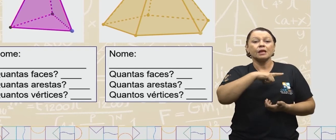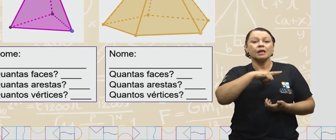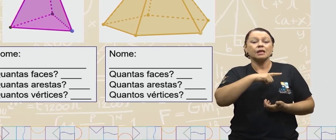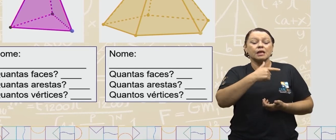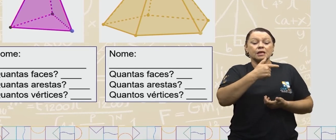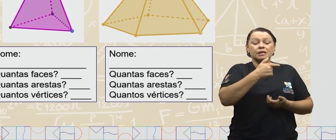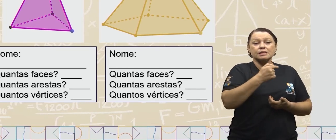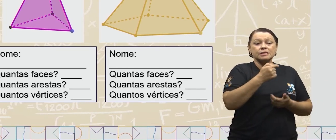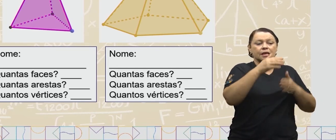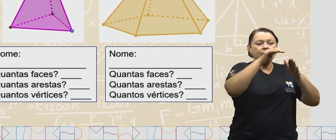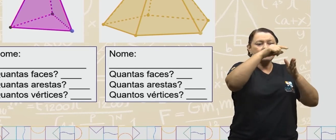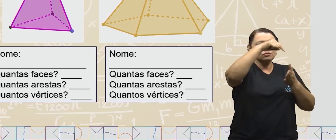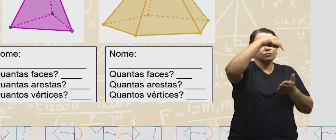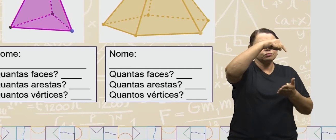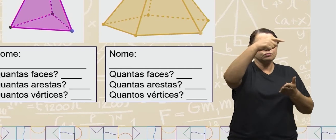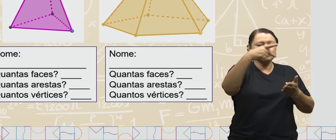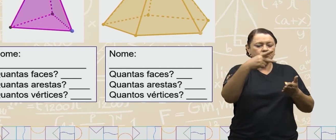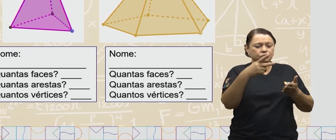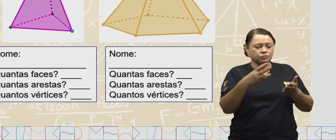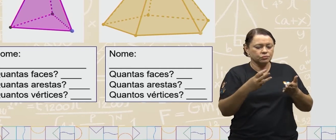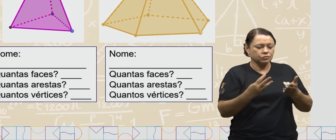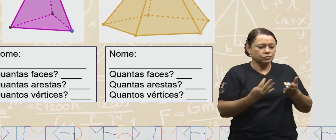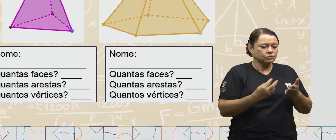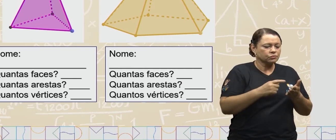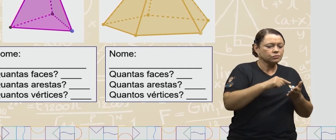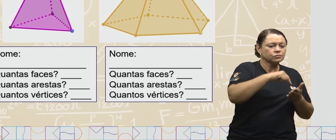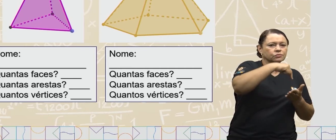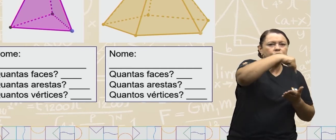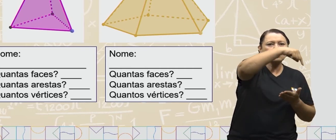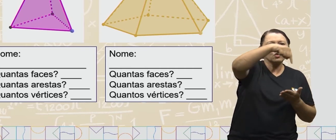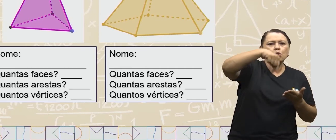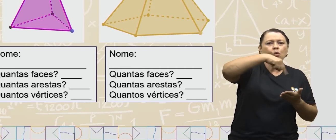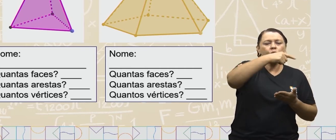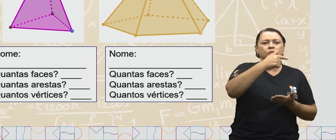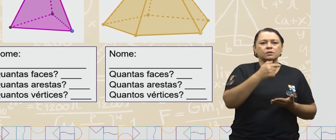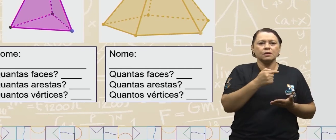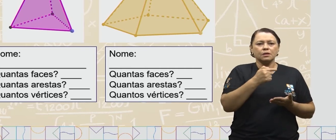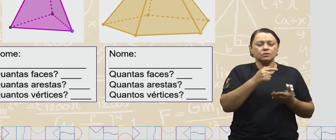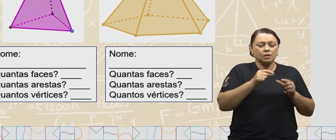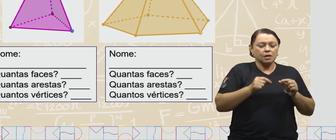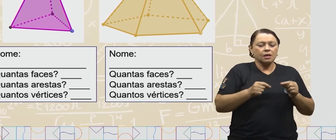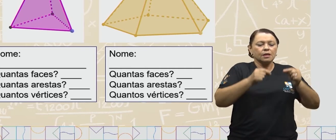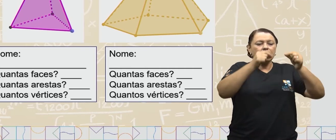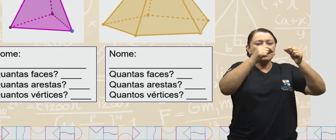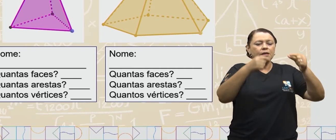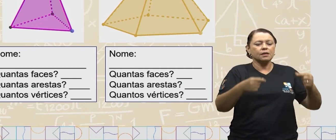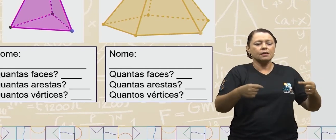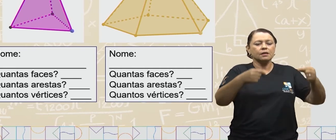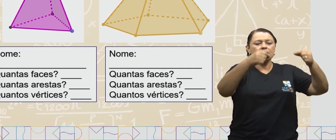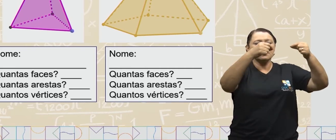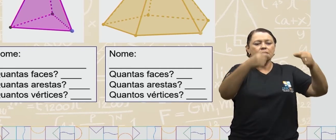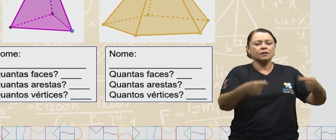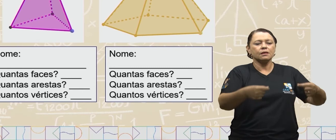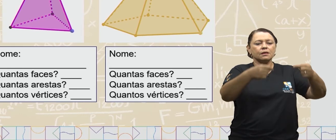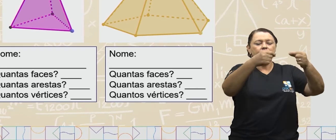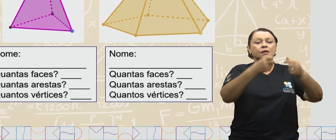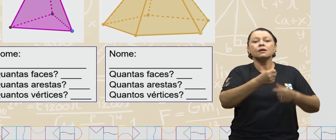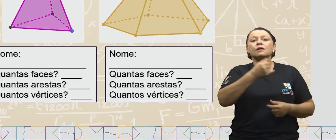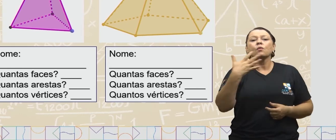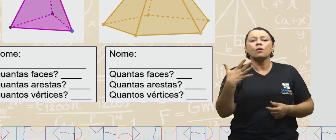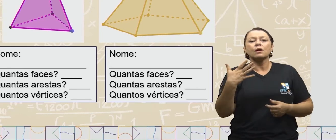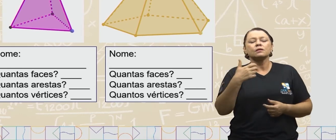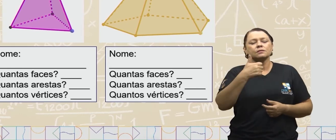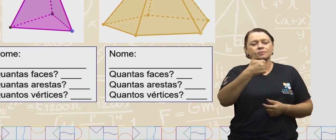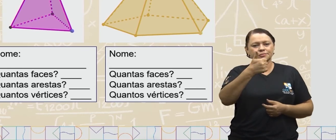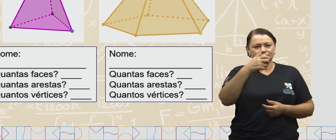7. Ele tem 7 faces. Pode contar. Quantas arestas? A resposta é 15, muito bem, ele tem 15 arestas.